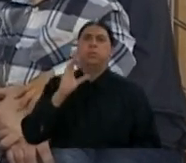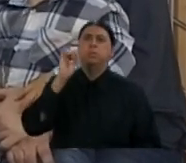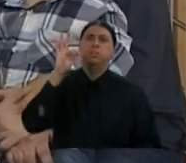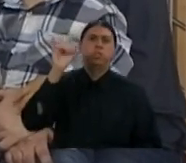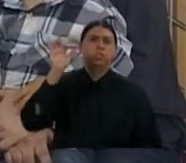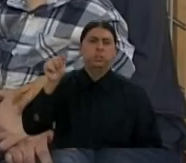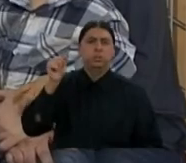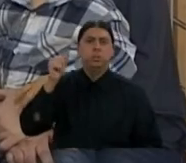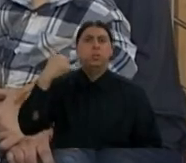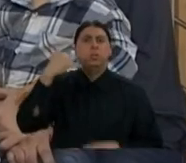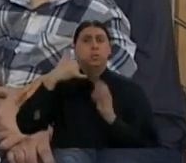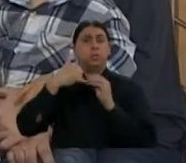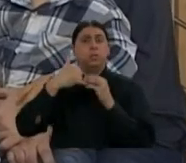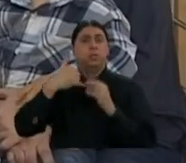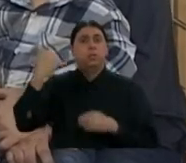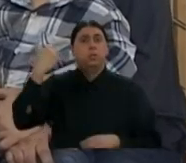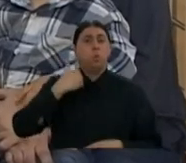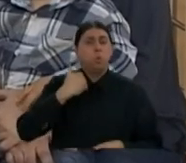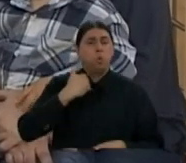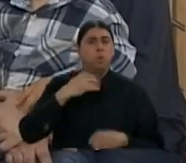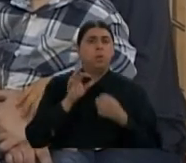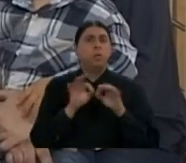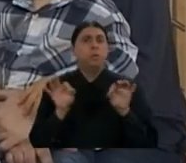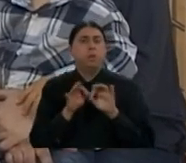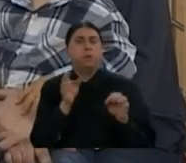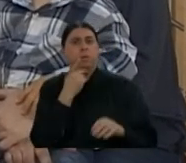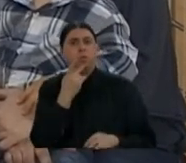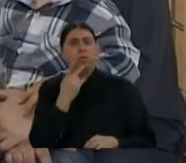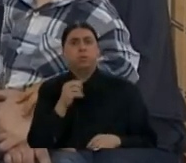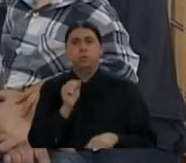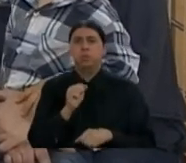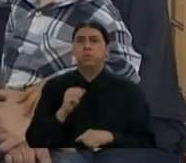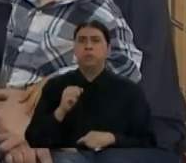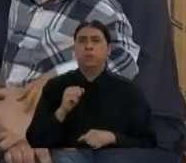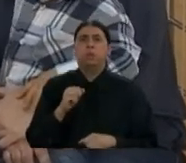me ligou e disse aguardar